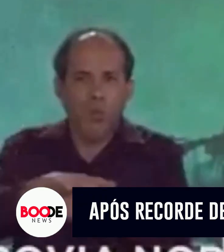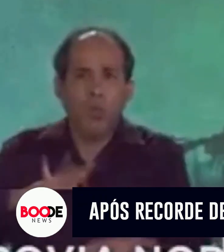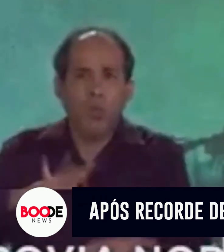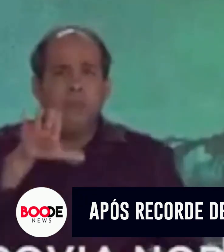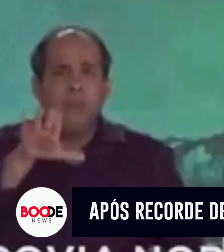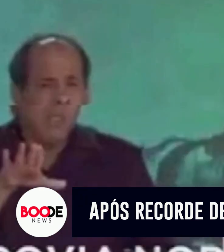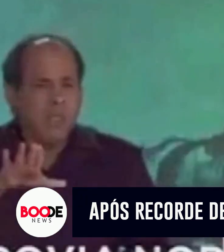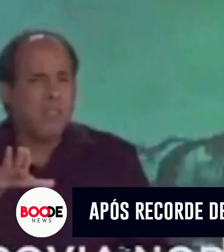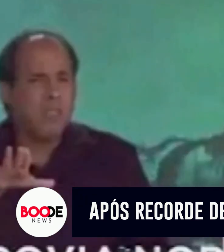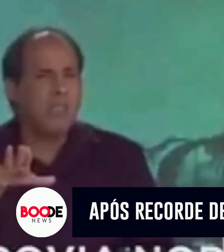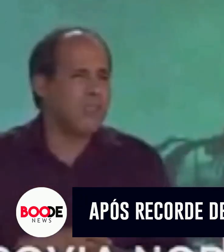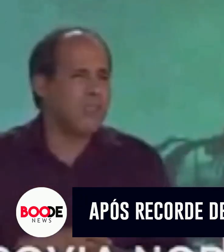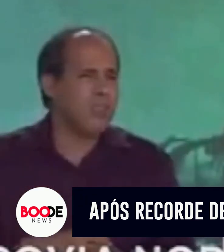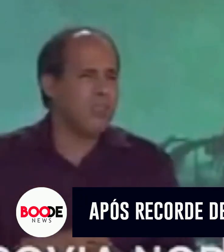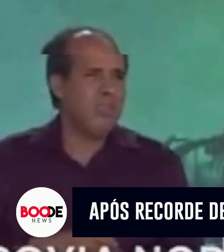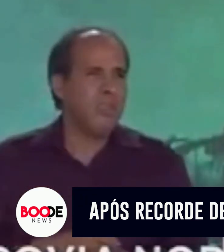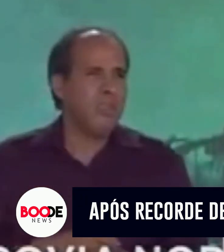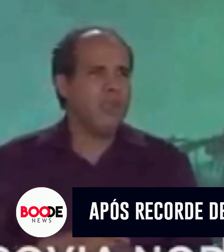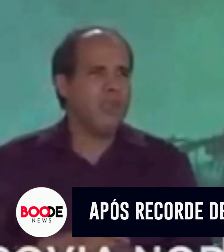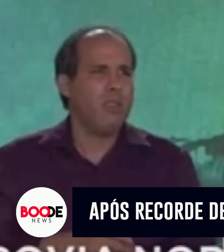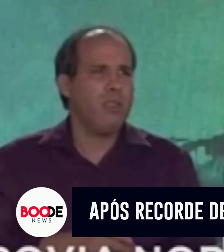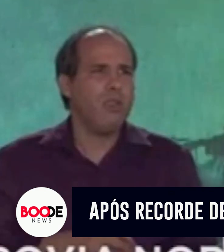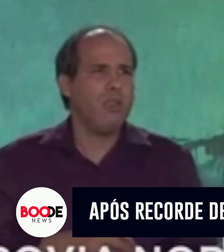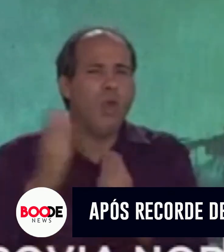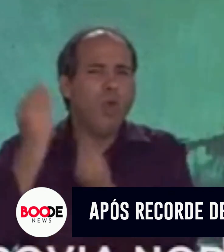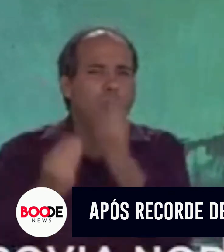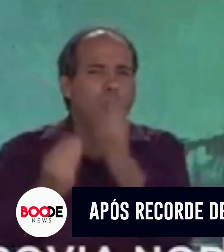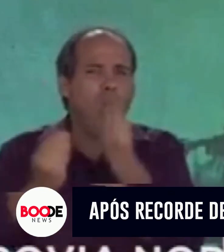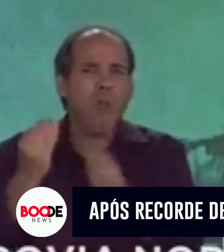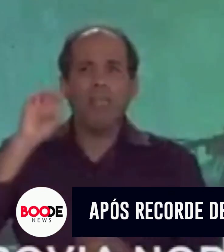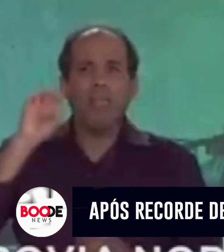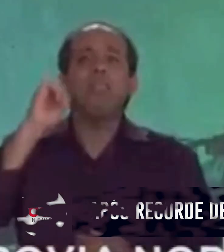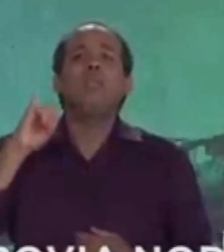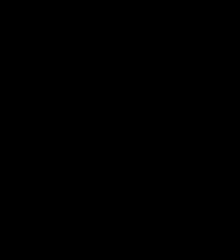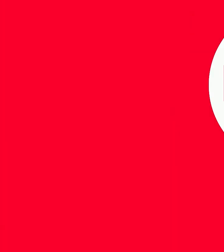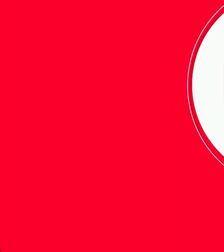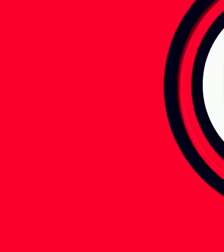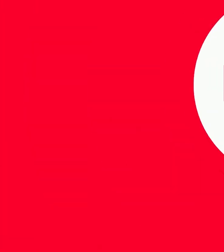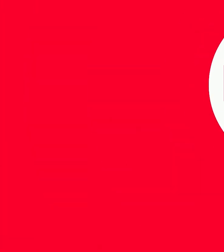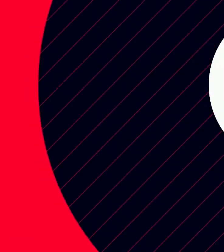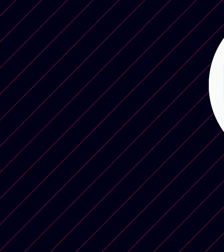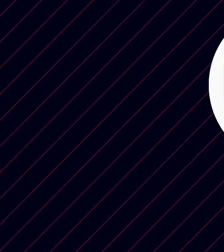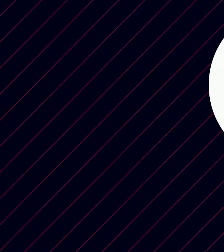onde vai parar o Brasil se nós pararmos?